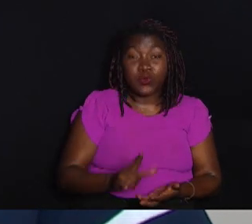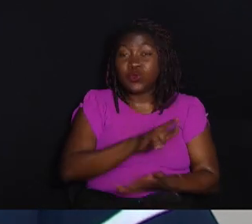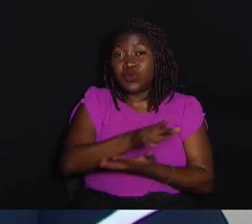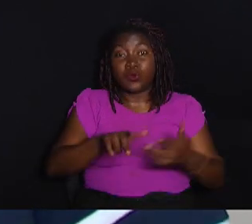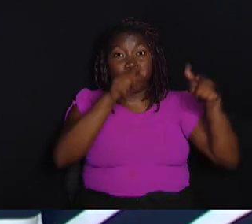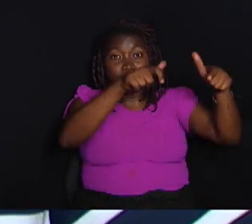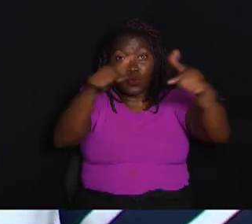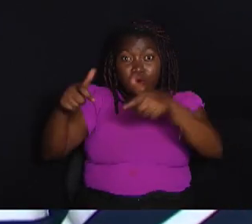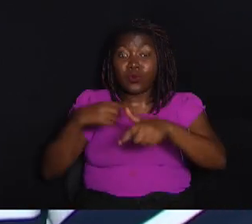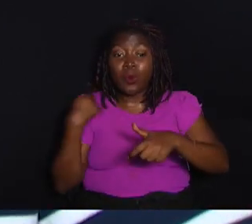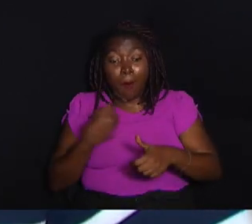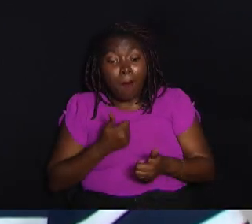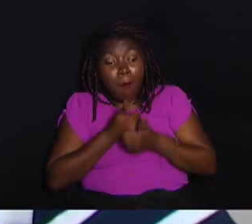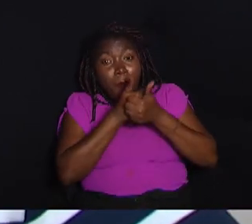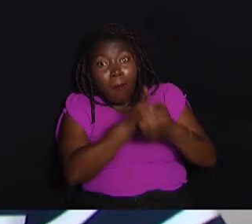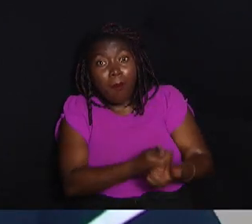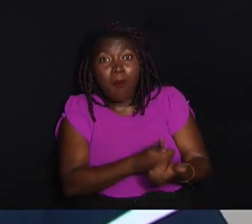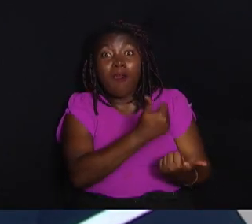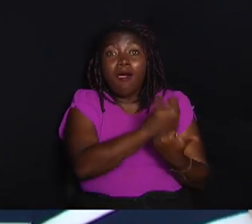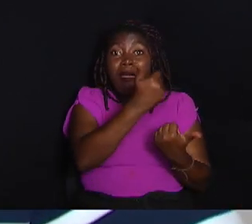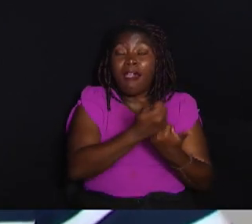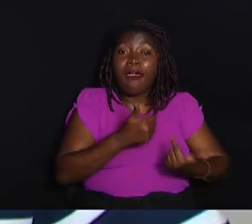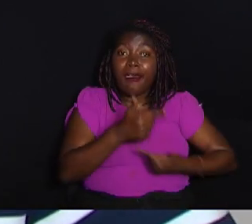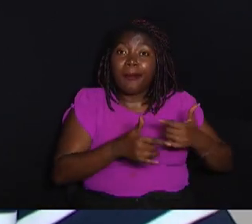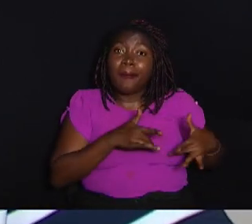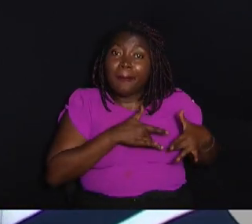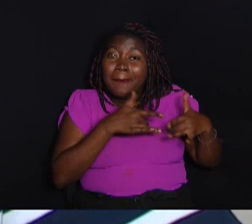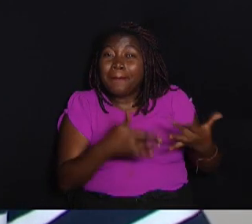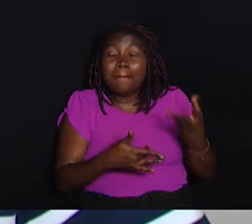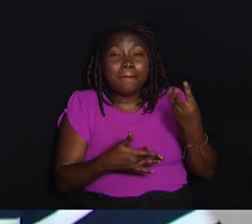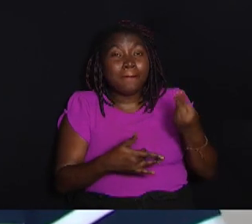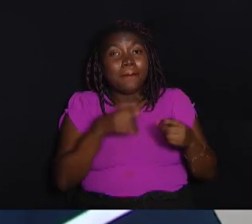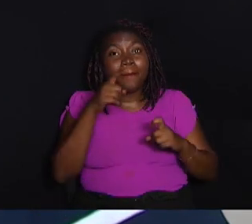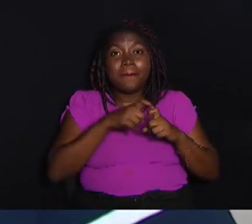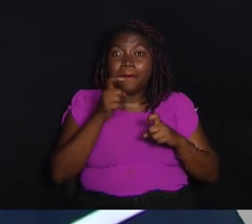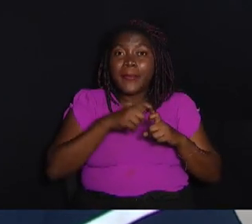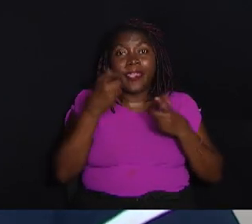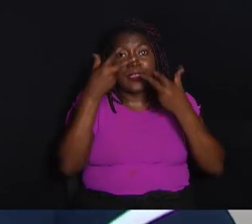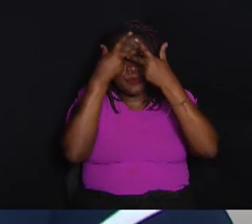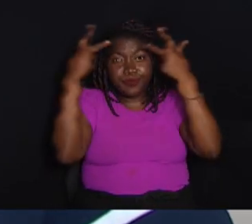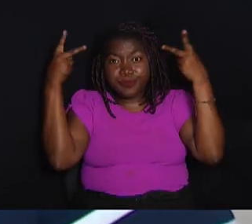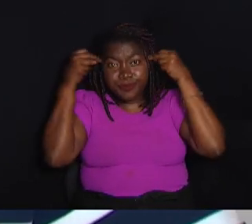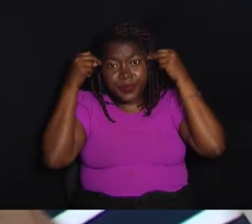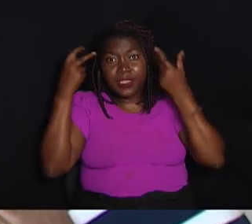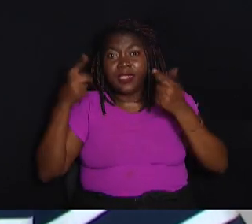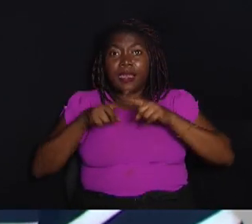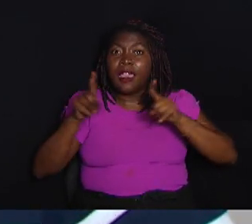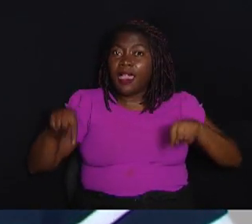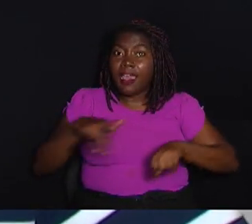aquele trabalho que é feito com muita dedicação né Por médicos por enfermeiros por trabalhadores da